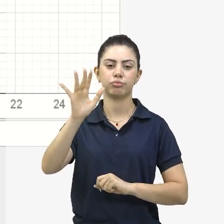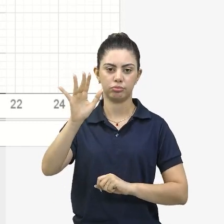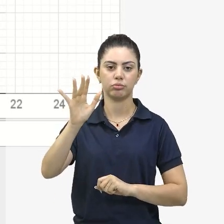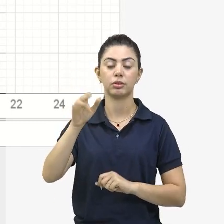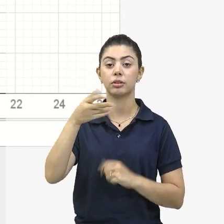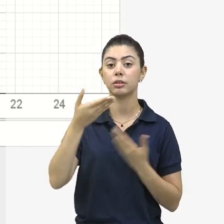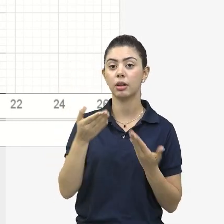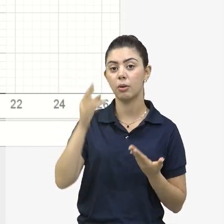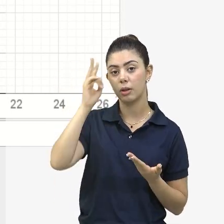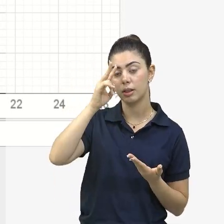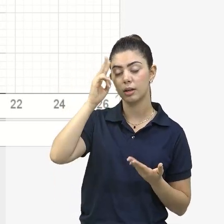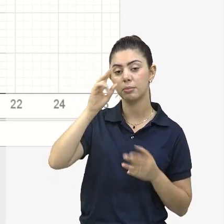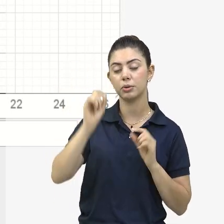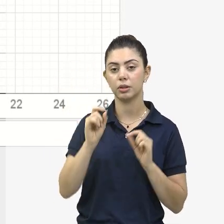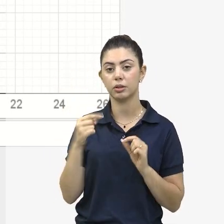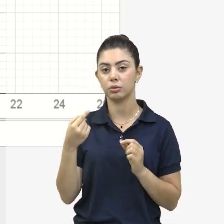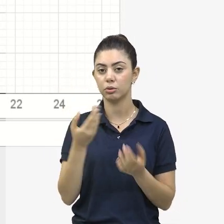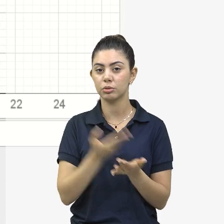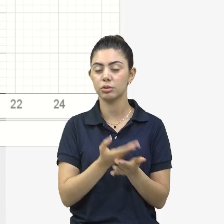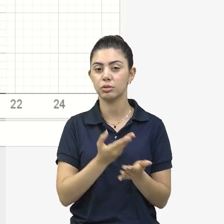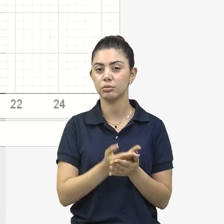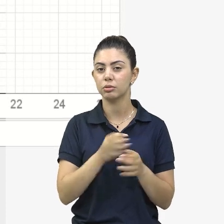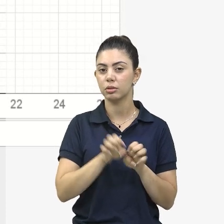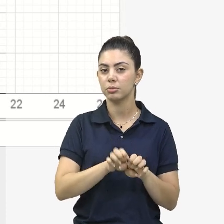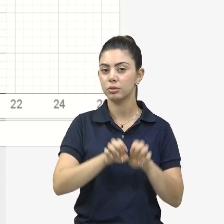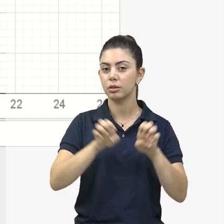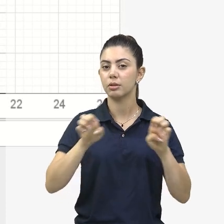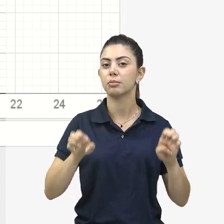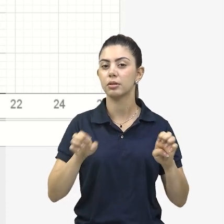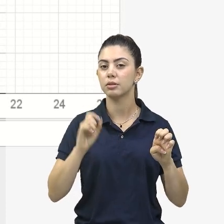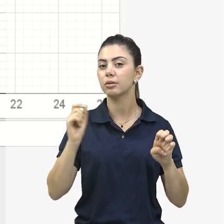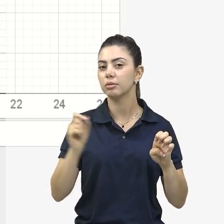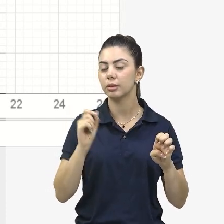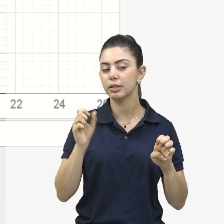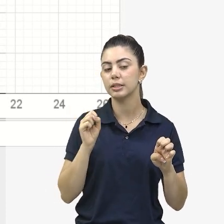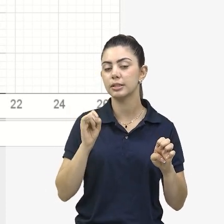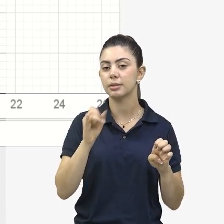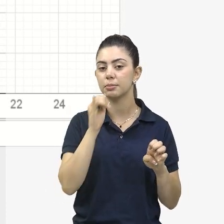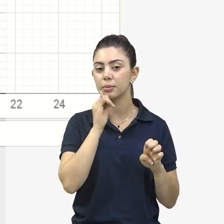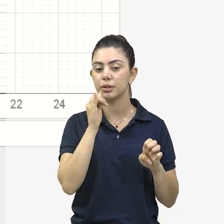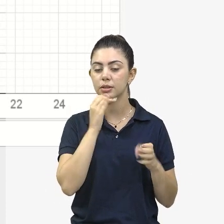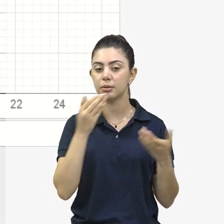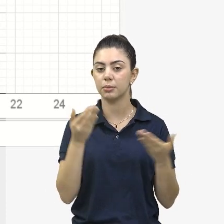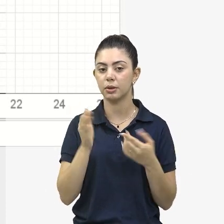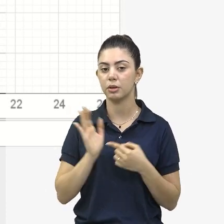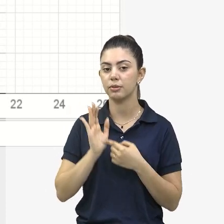Lembrando que nós vimos lá, né, na expressão, né, se nós formos exibir aqui, ó, só para comparar